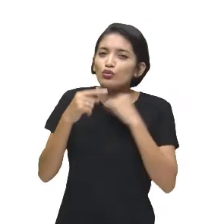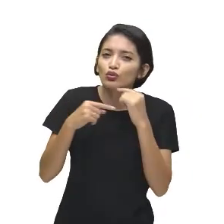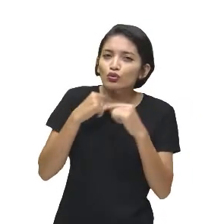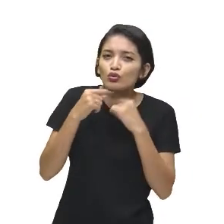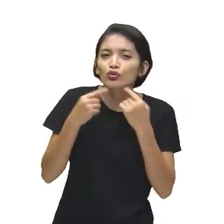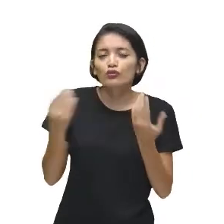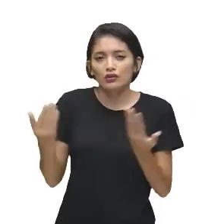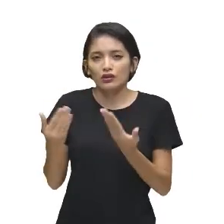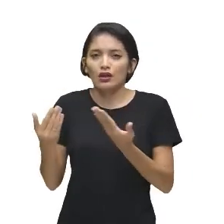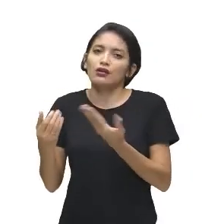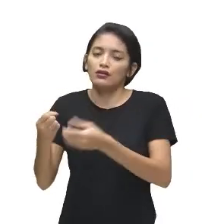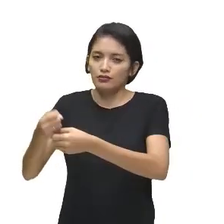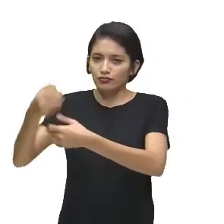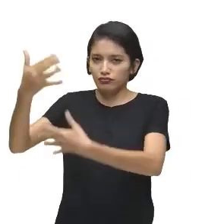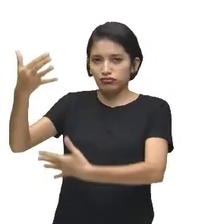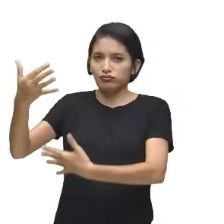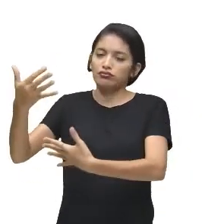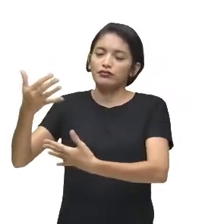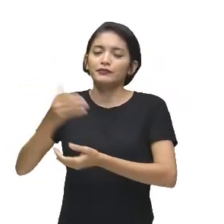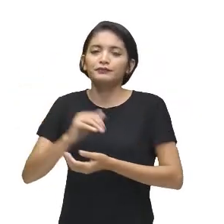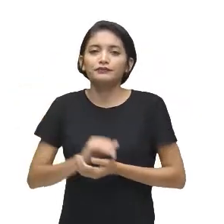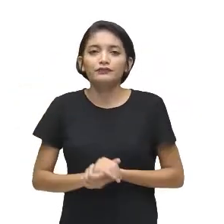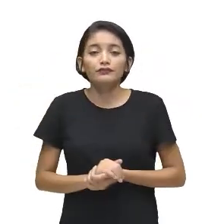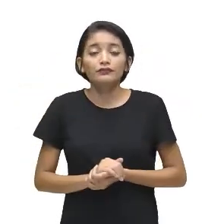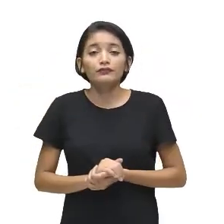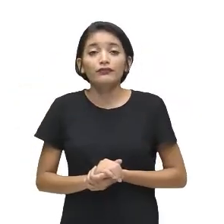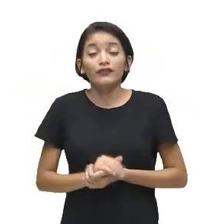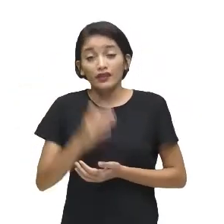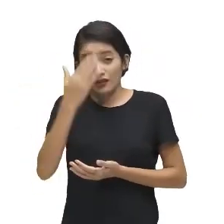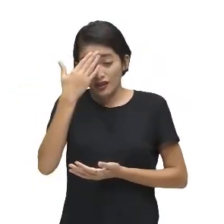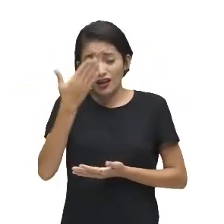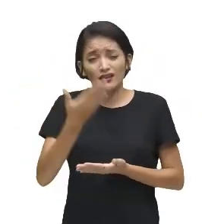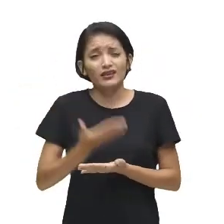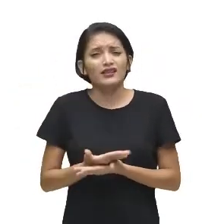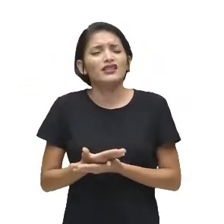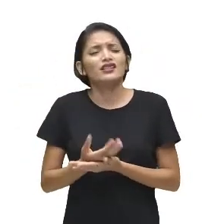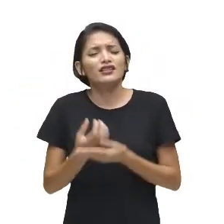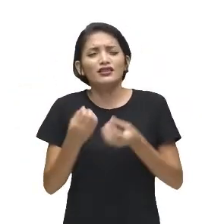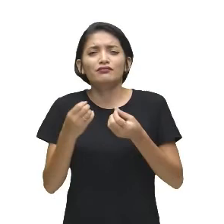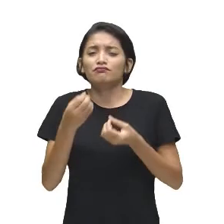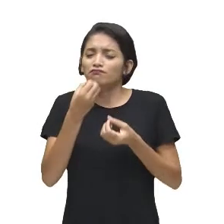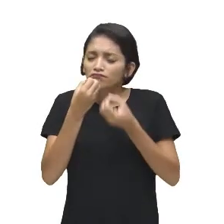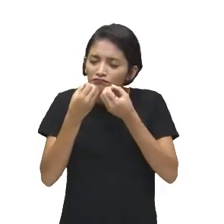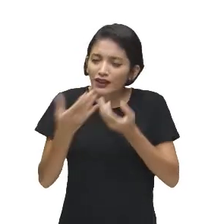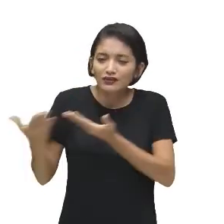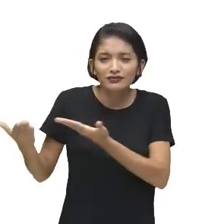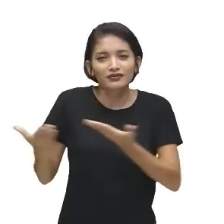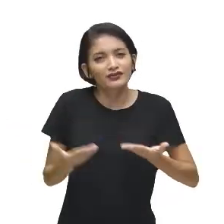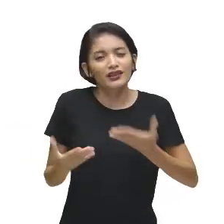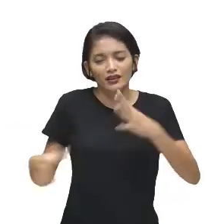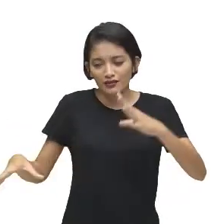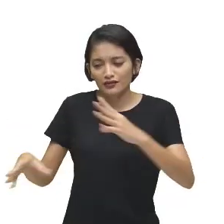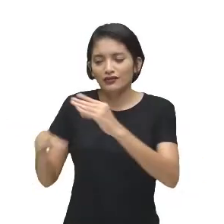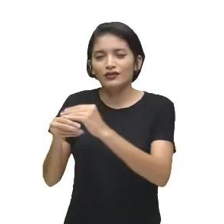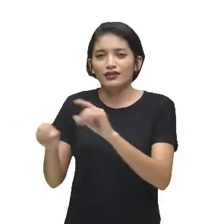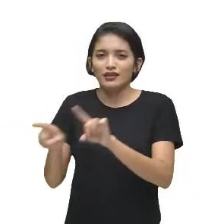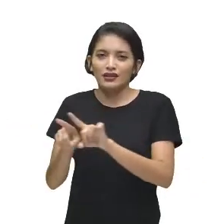agora nesse momento no nosso chat e com certeza absoluta vai ser muito bem-vinda a sua contribuição.